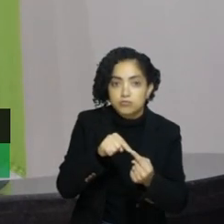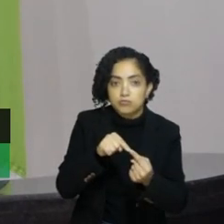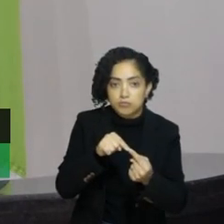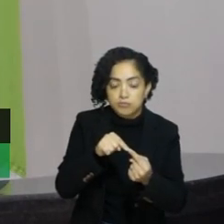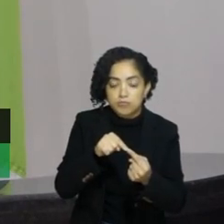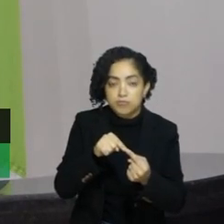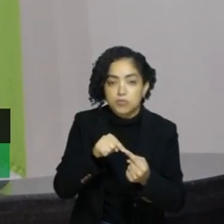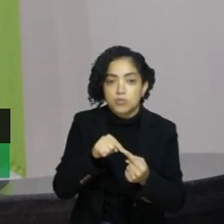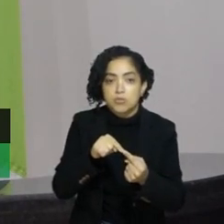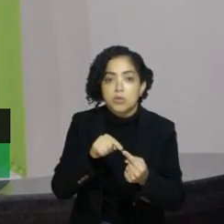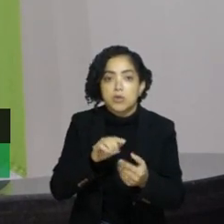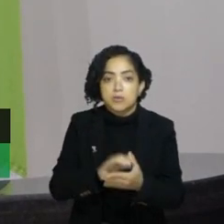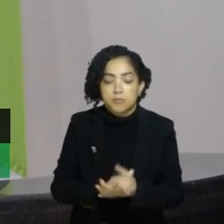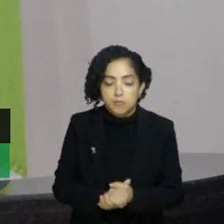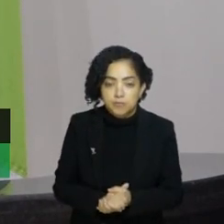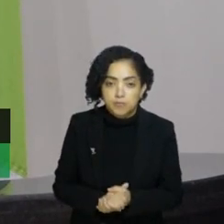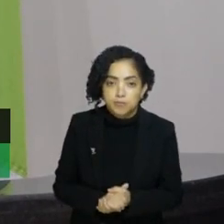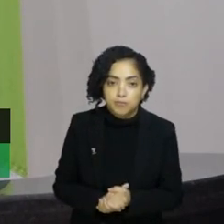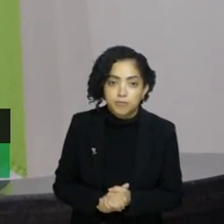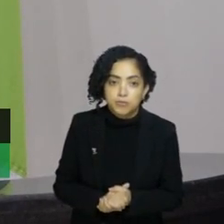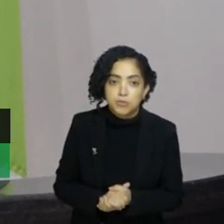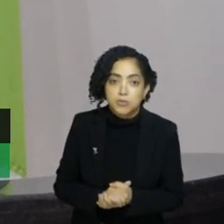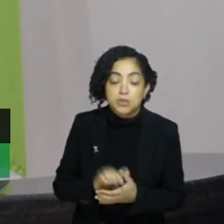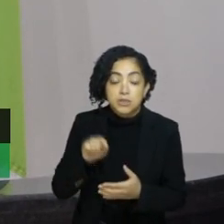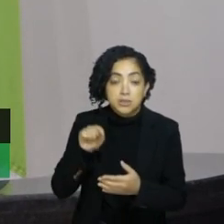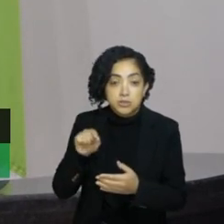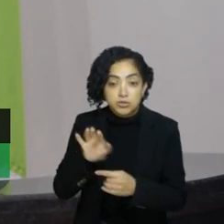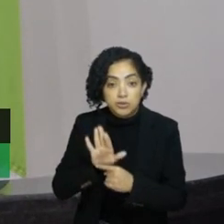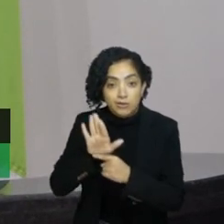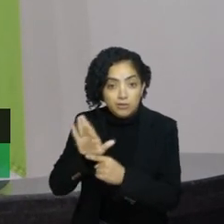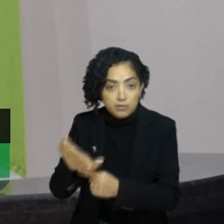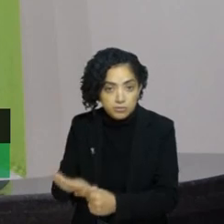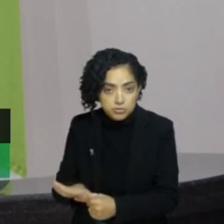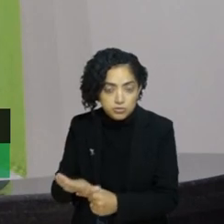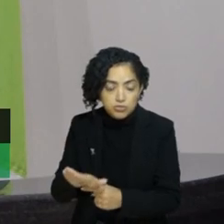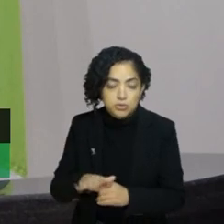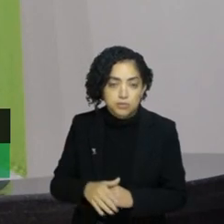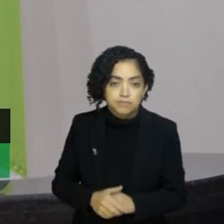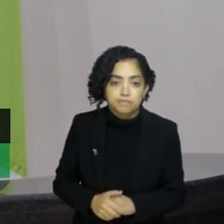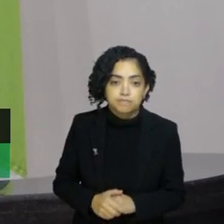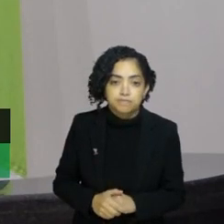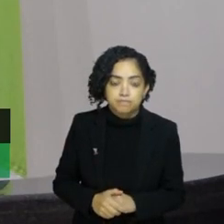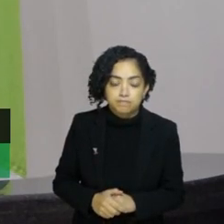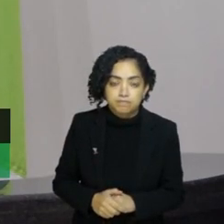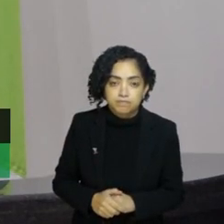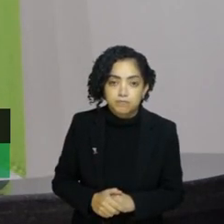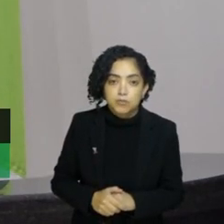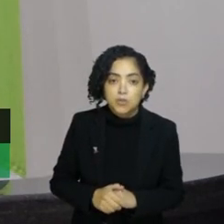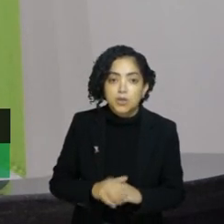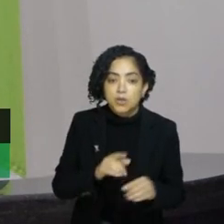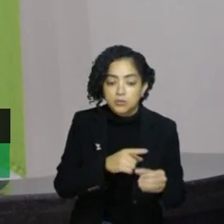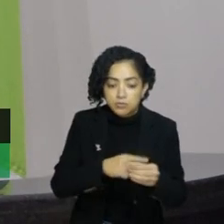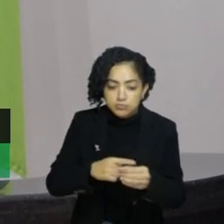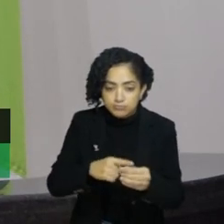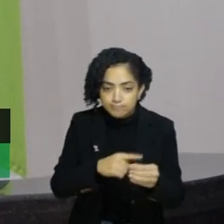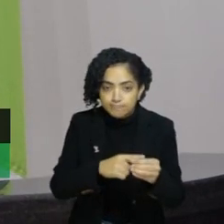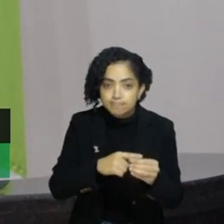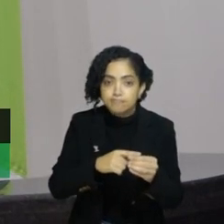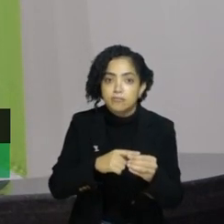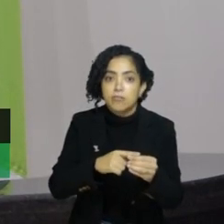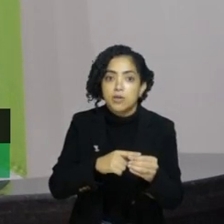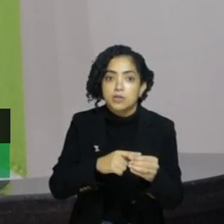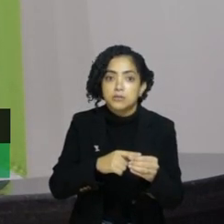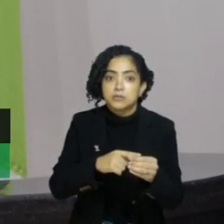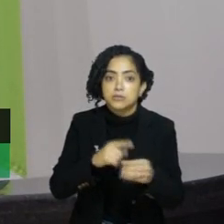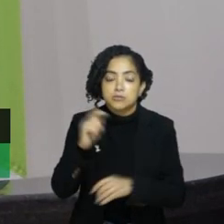adotar a cidade de Eldorado do Sul. As cidades gaúchas perderam muito mais do que